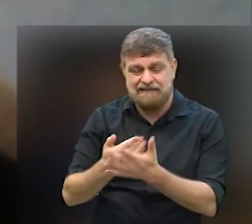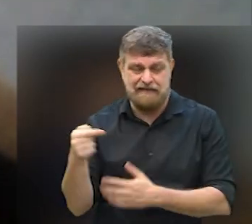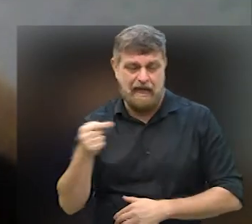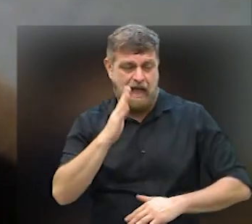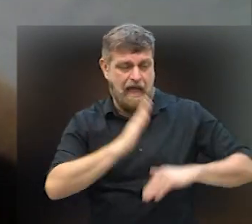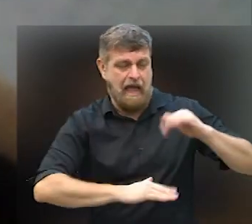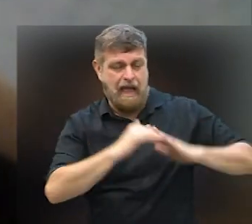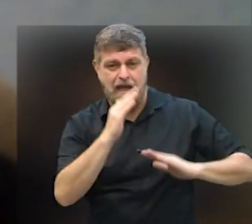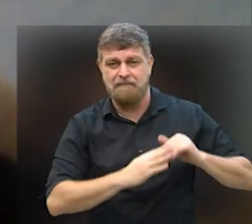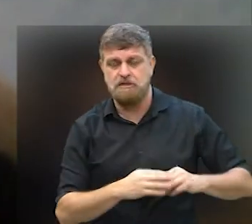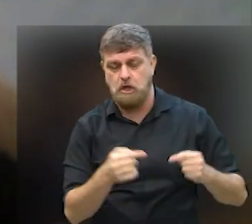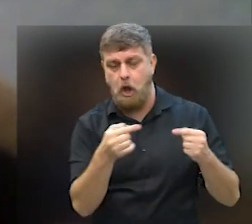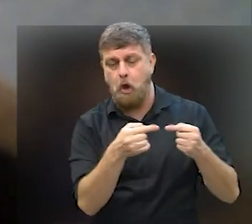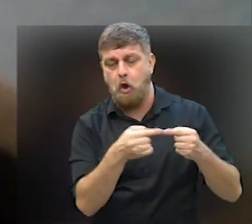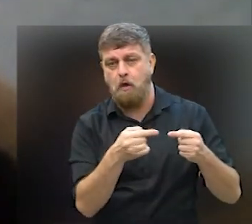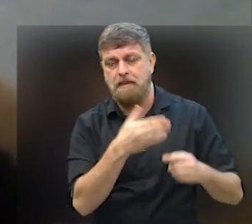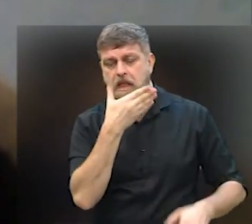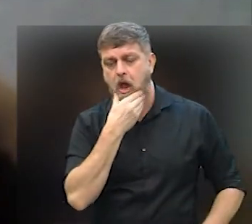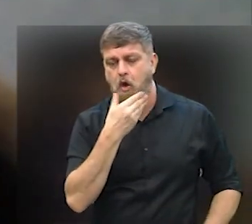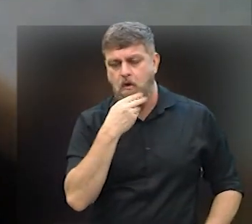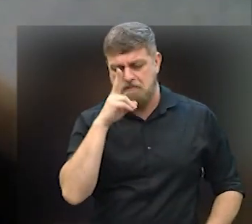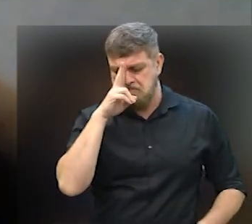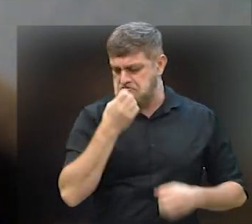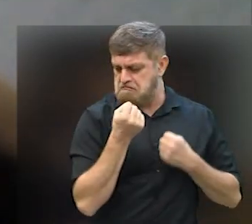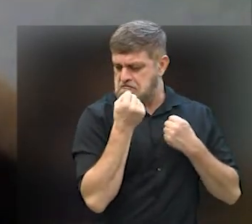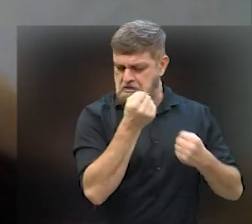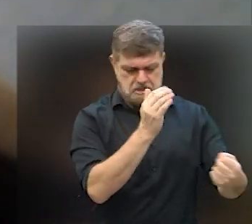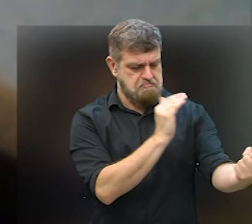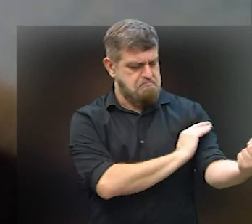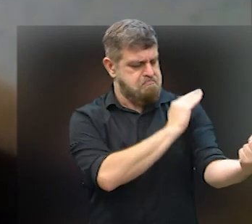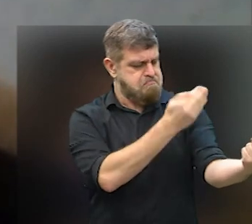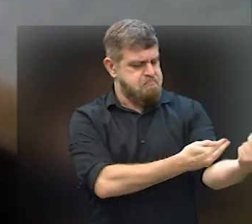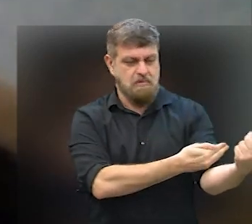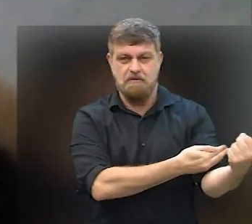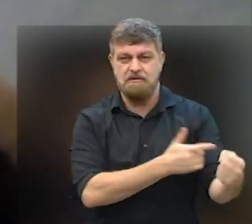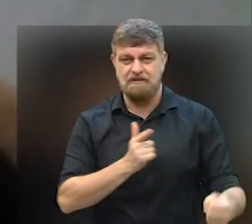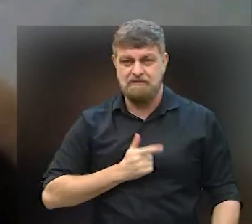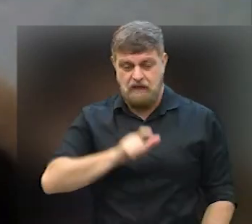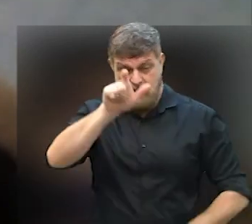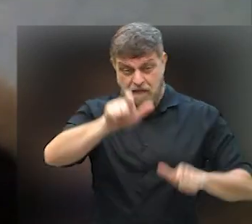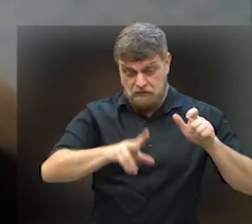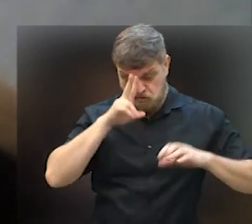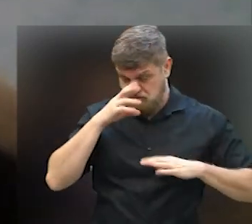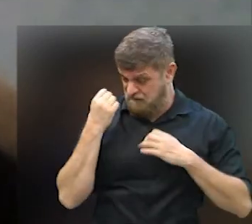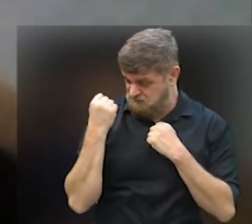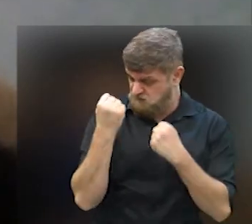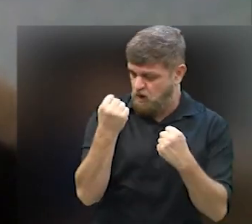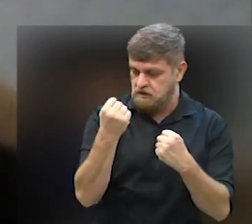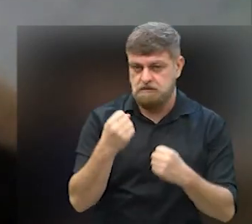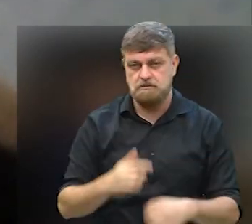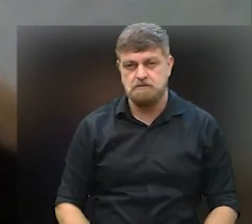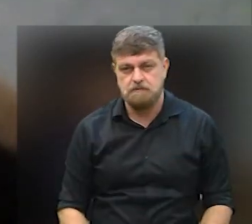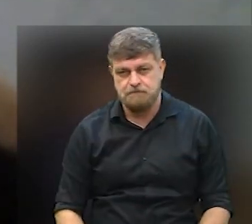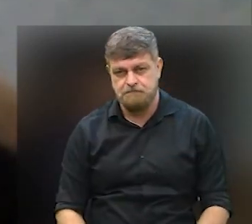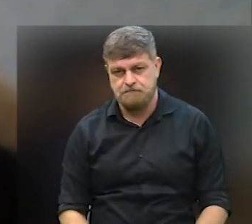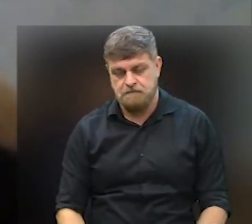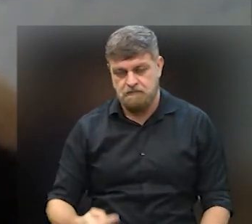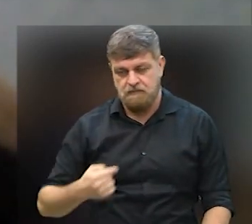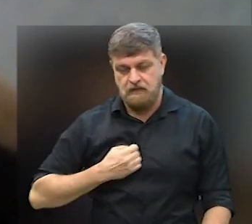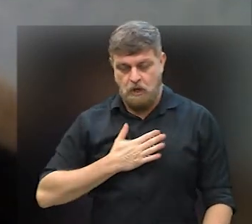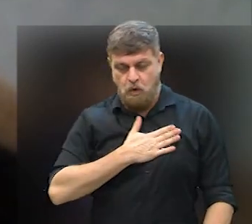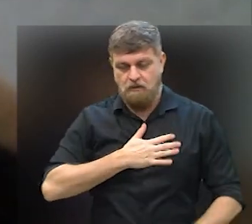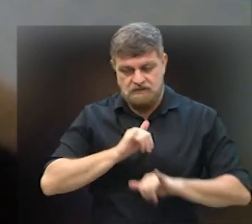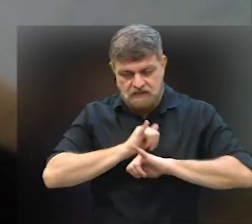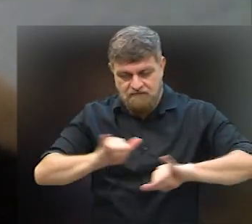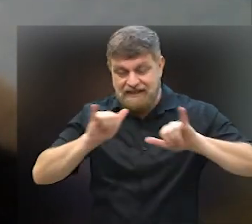que essa prática esportiva é para superatletas, ou são só para homens, ou são para pessoas muito fortes. Eu